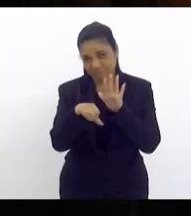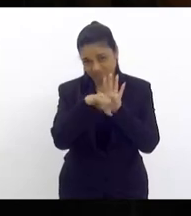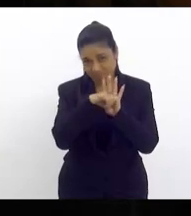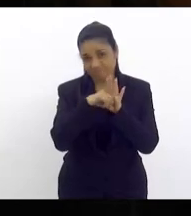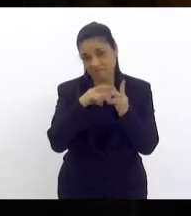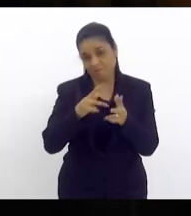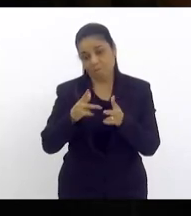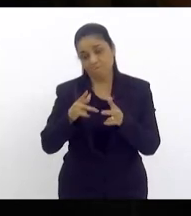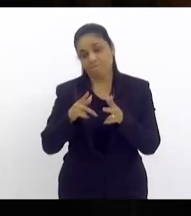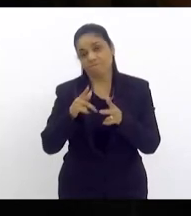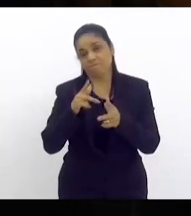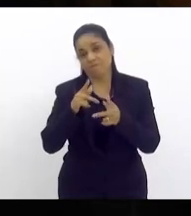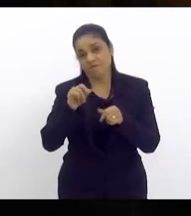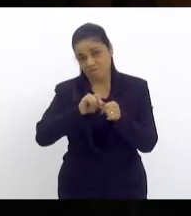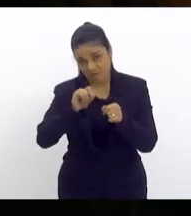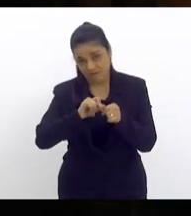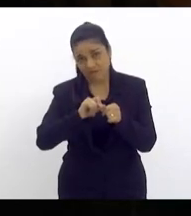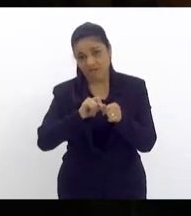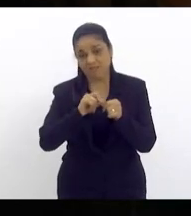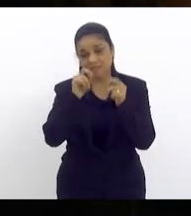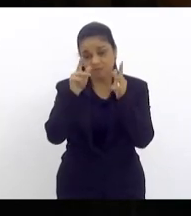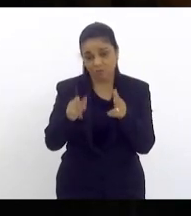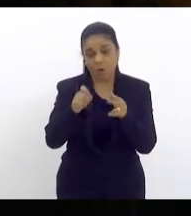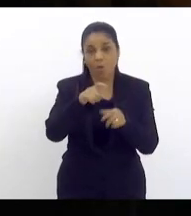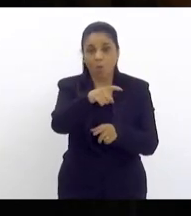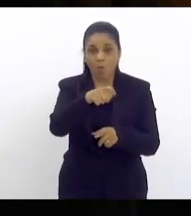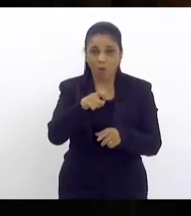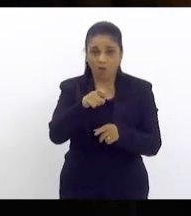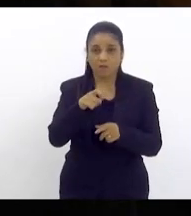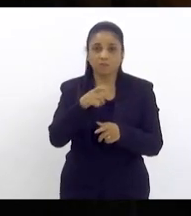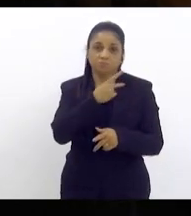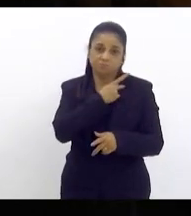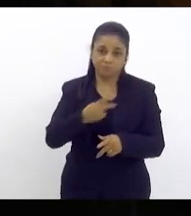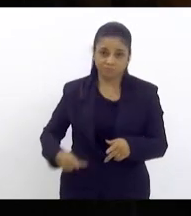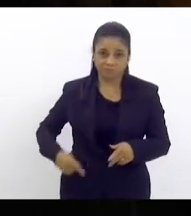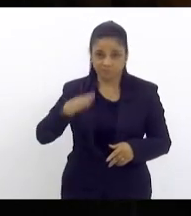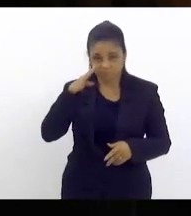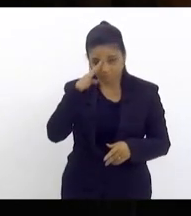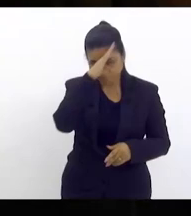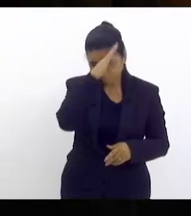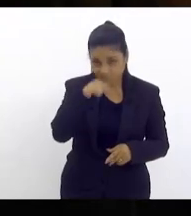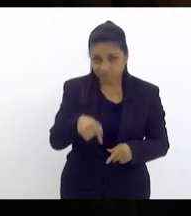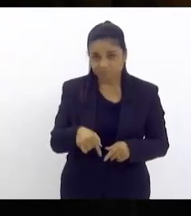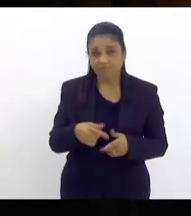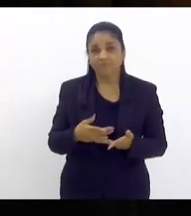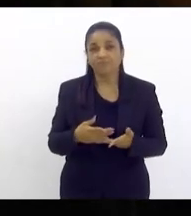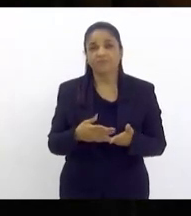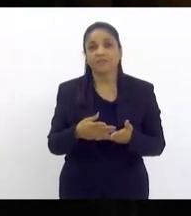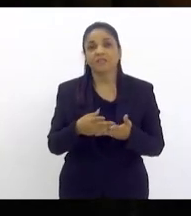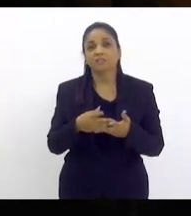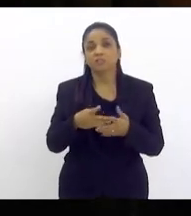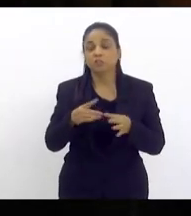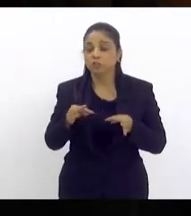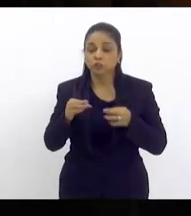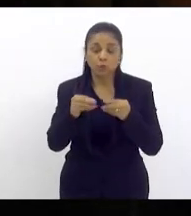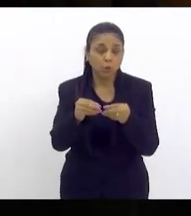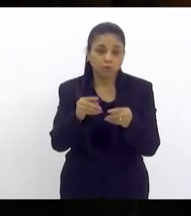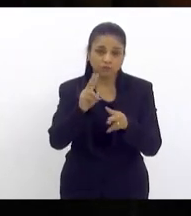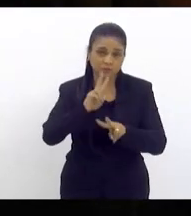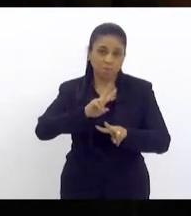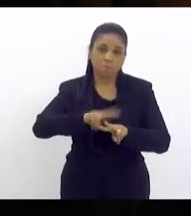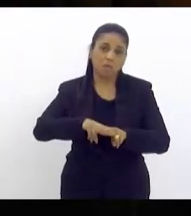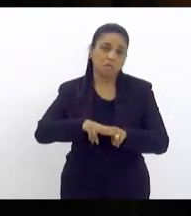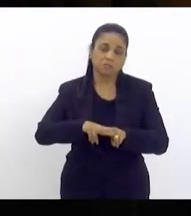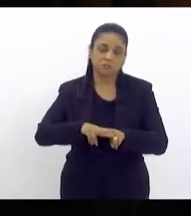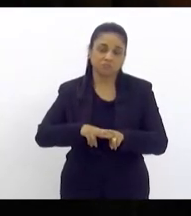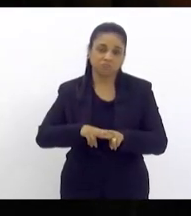como o ex-presidente da República Jair bolsonaro eles foram e serão pegos por aquilo que pode